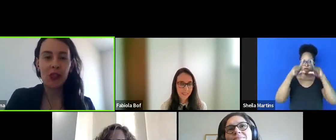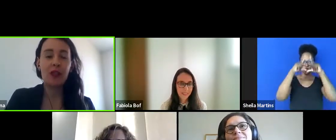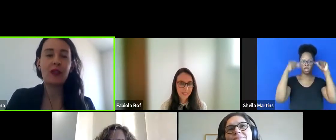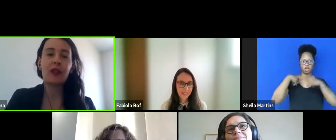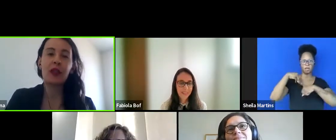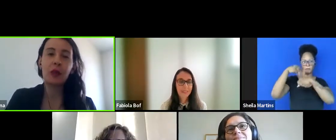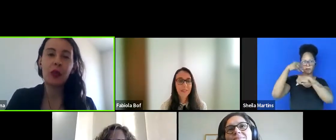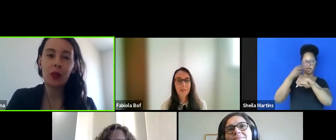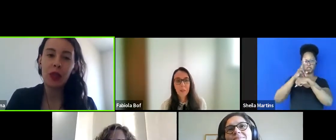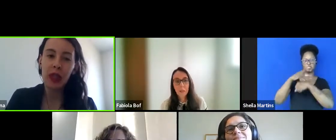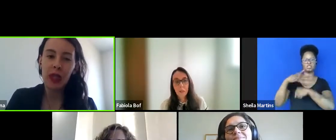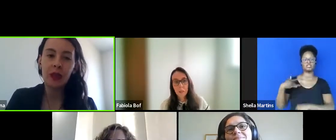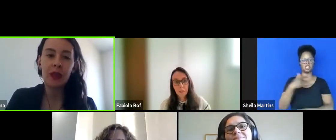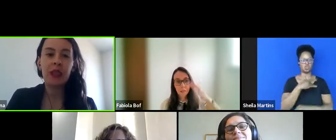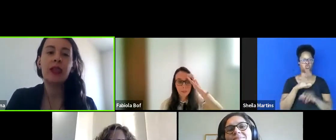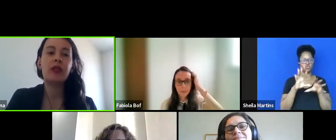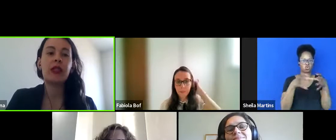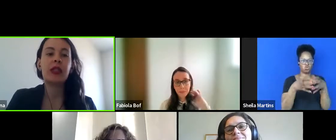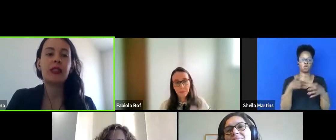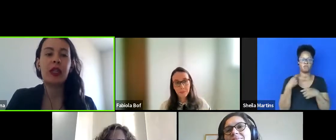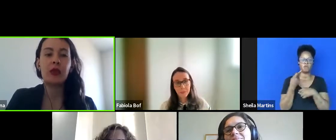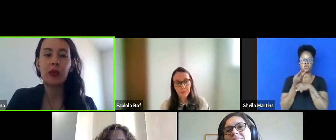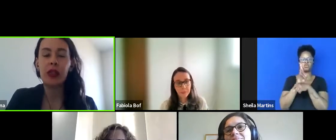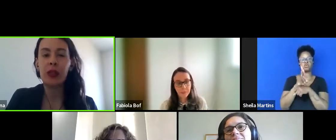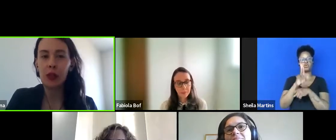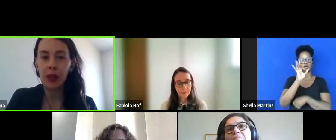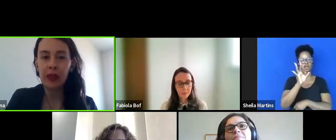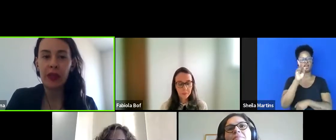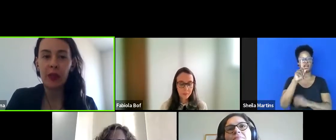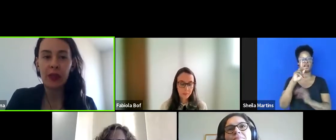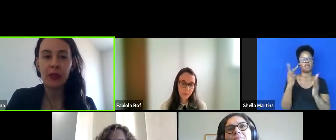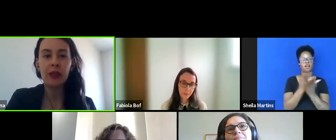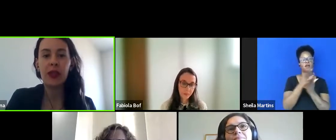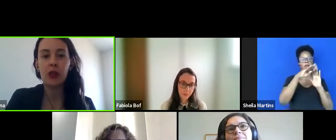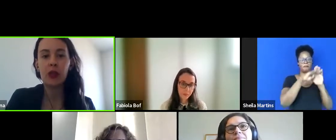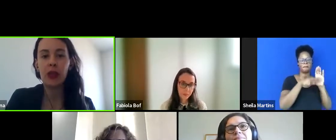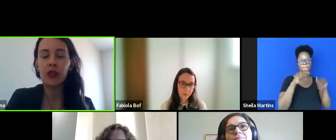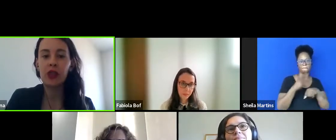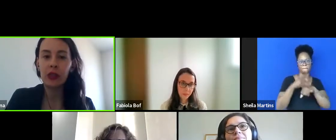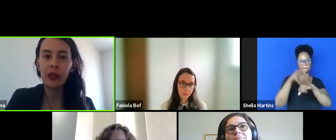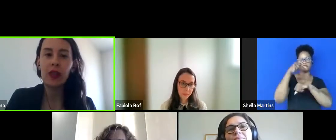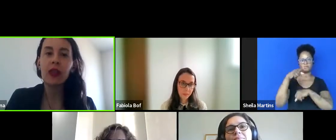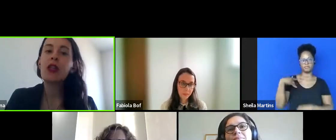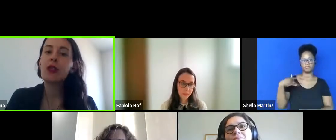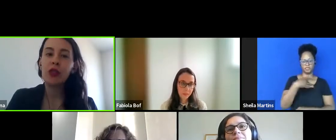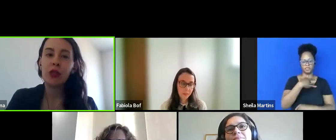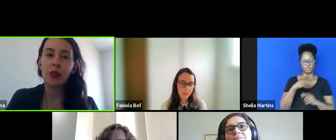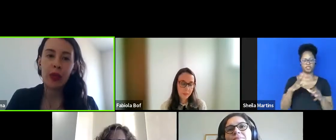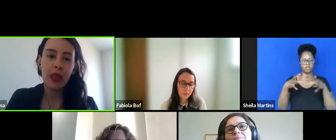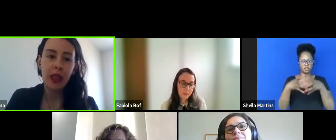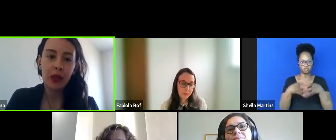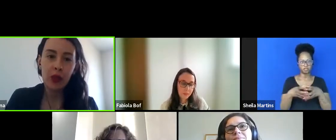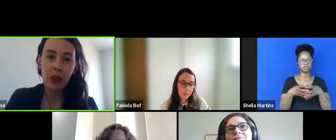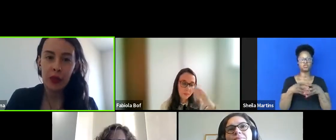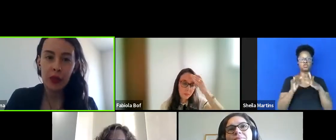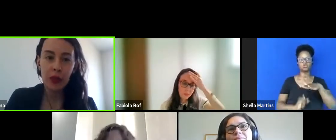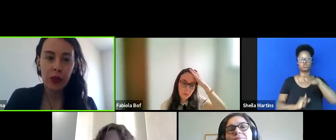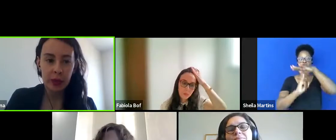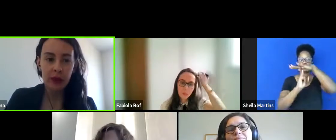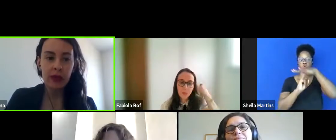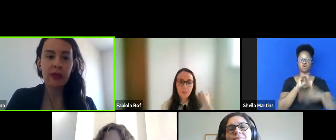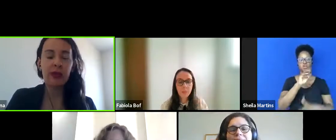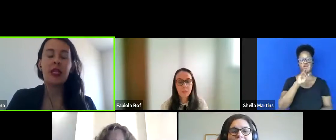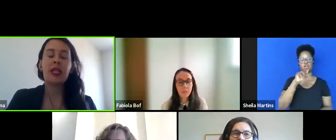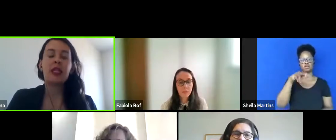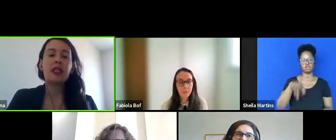saúde coletiva e o meu doutorado, né, ele foi realizado no programa de pós-graduação em saúde coletiva do Instituto René Rachou